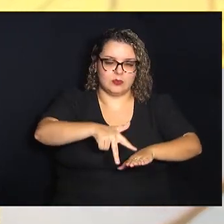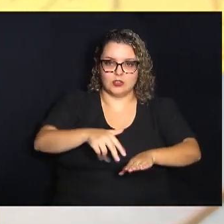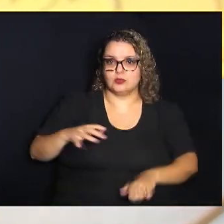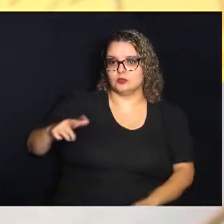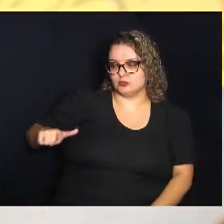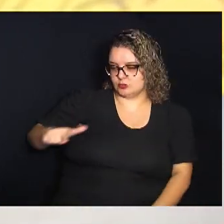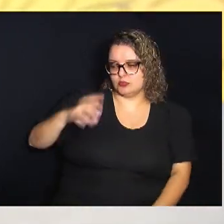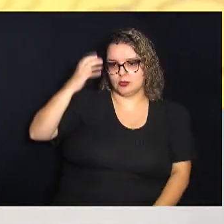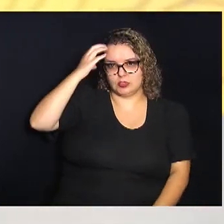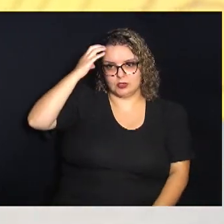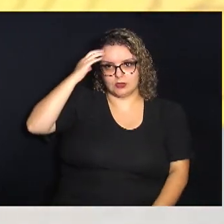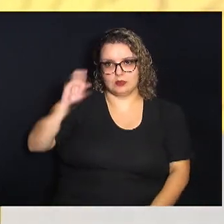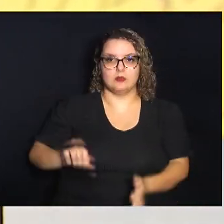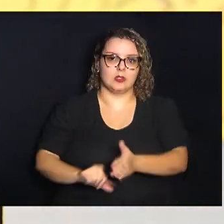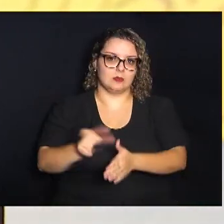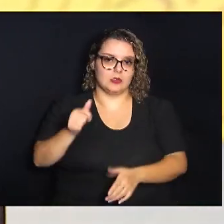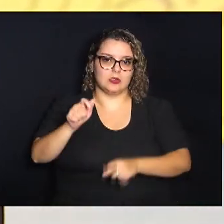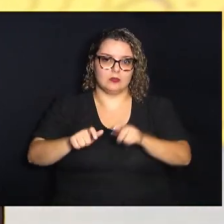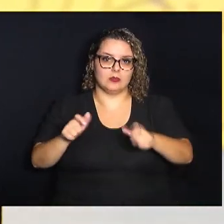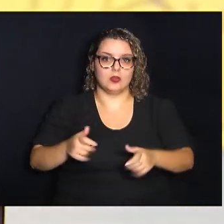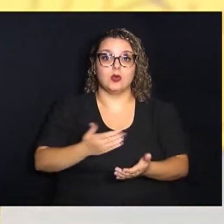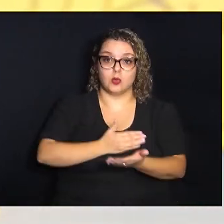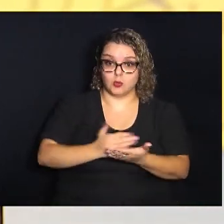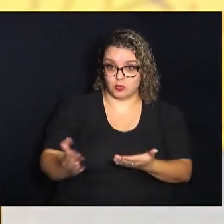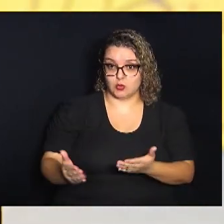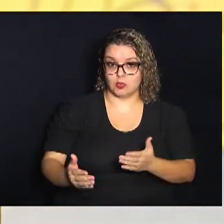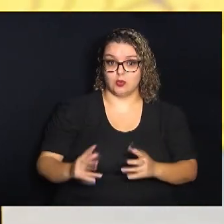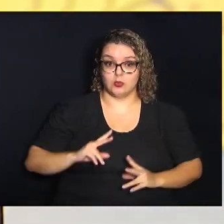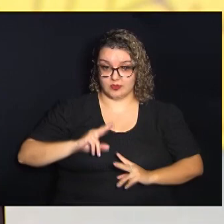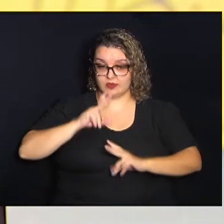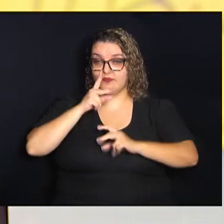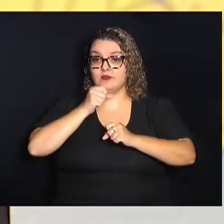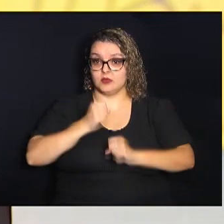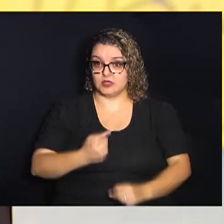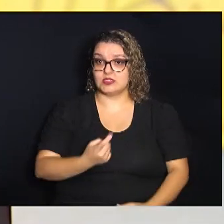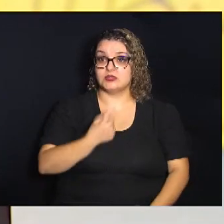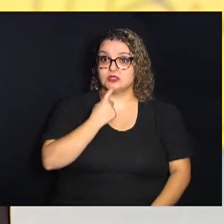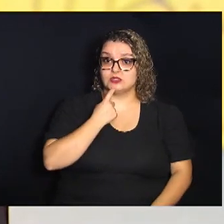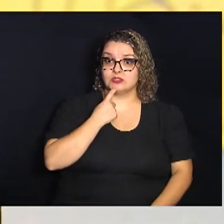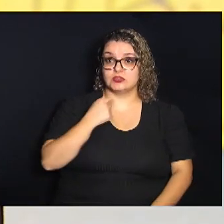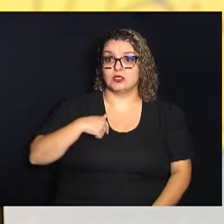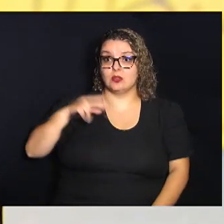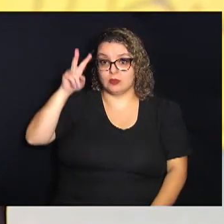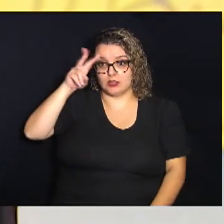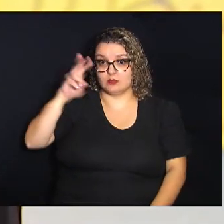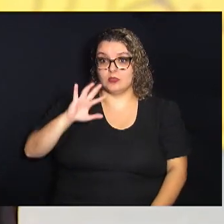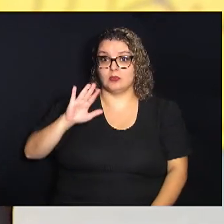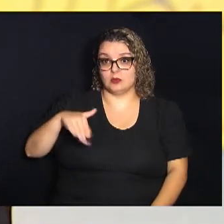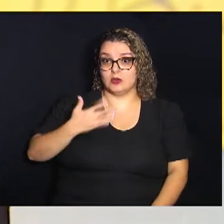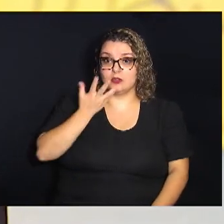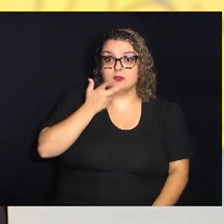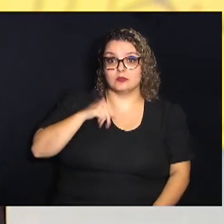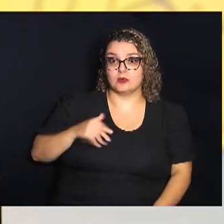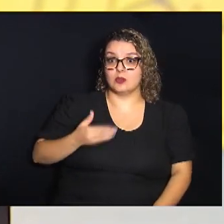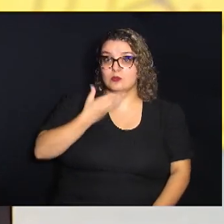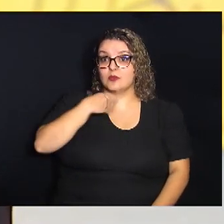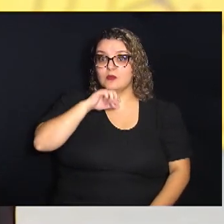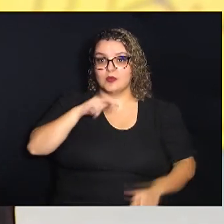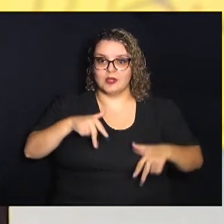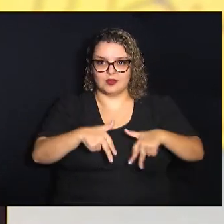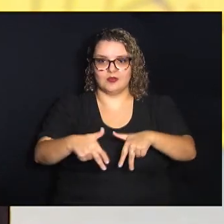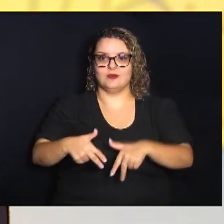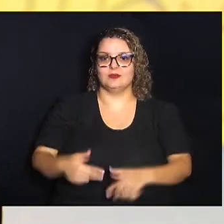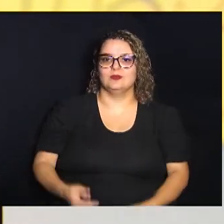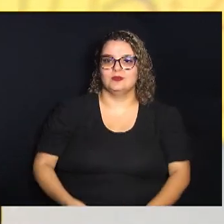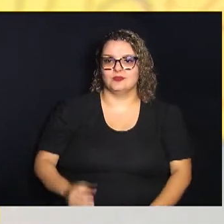área assim, de skate que a galera começou a mostrar a força de Campinas, né? Eu lembro quando criança passava com meu pai no entorno do Taquaral, na época do